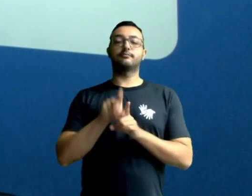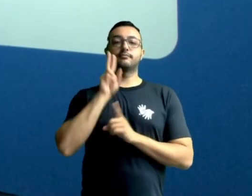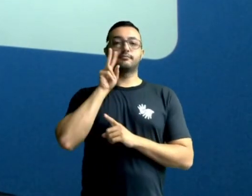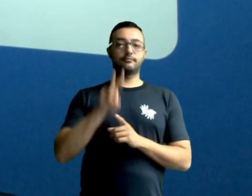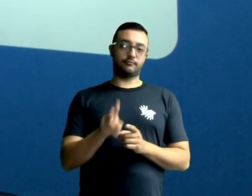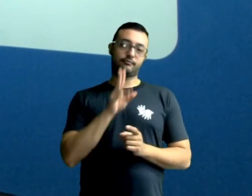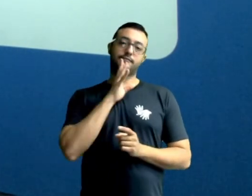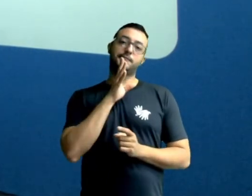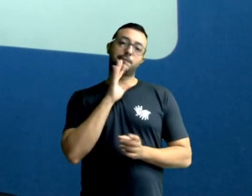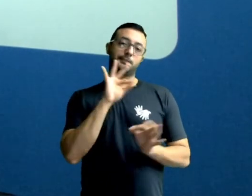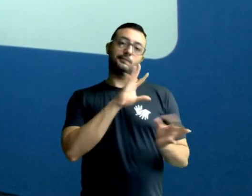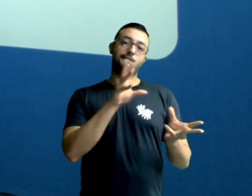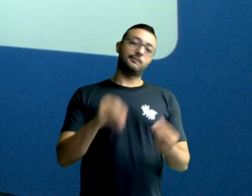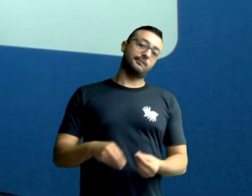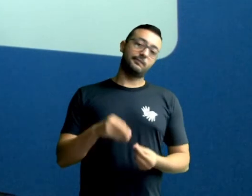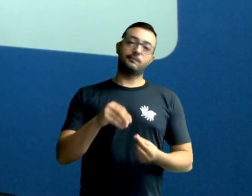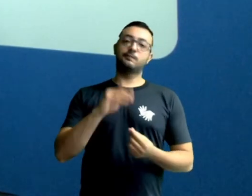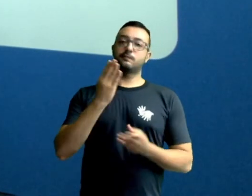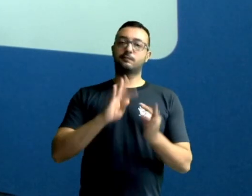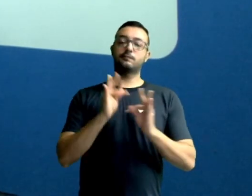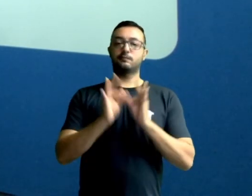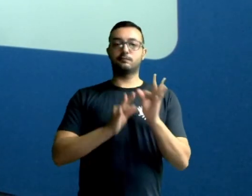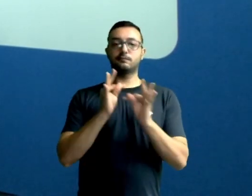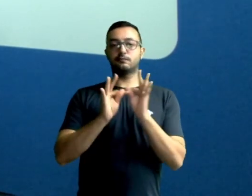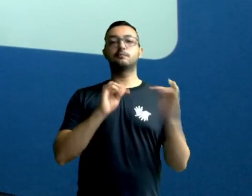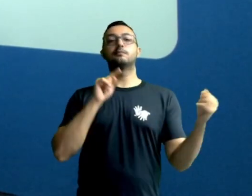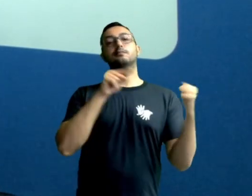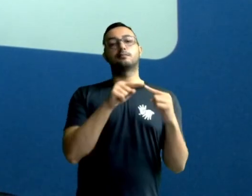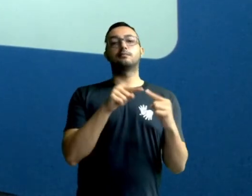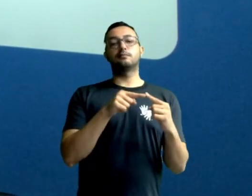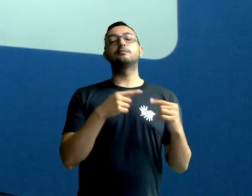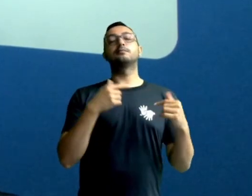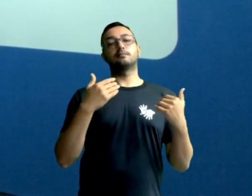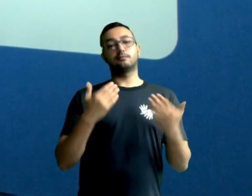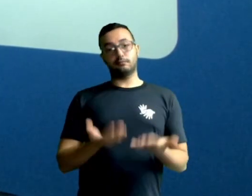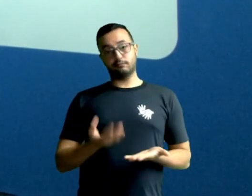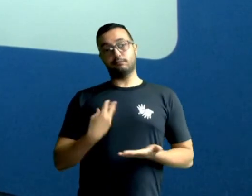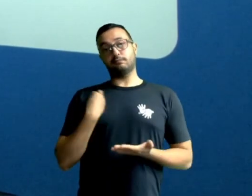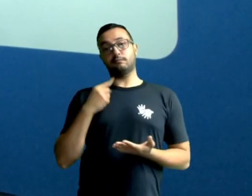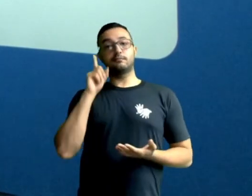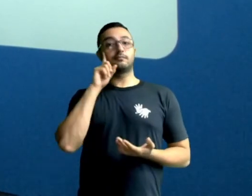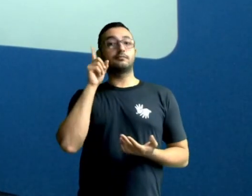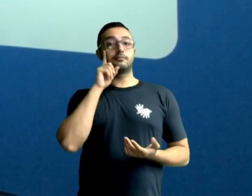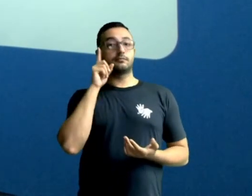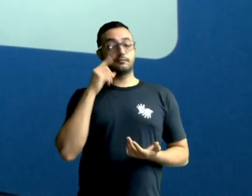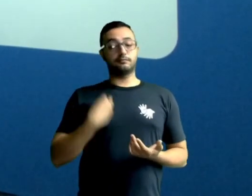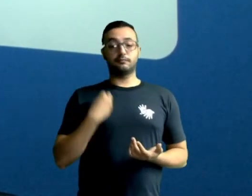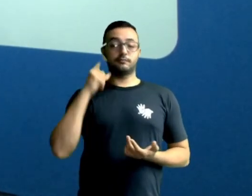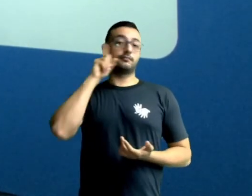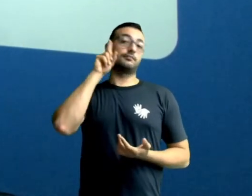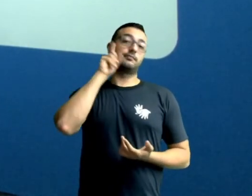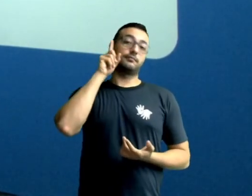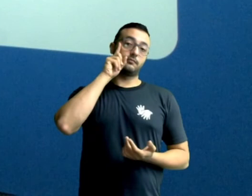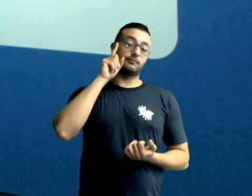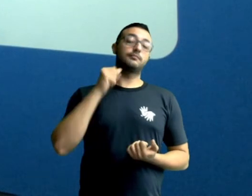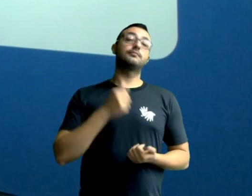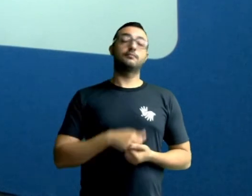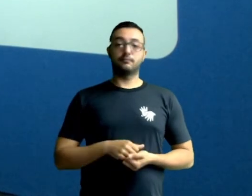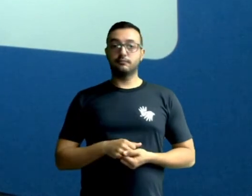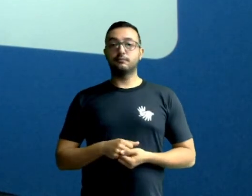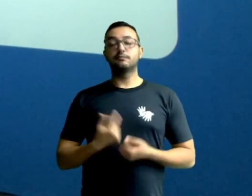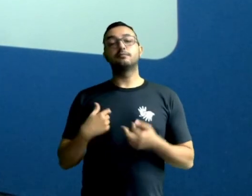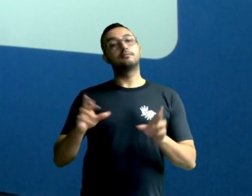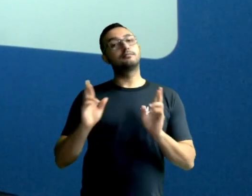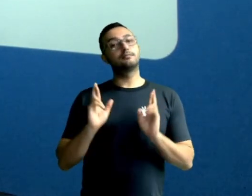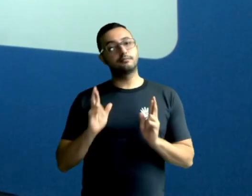que esses conhecimentos da biotecnologia eles estão intimamente associados com o nosso cotidiano, né, com a nossa vida cotidiana, né? E